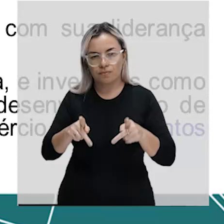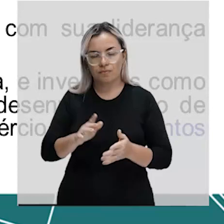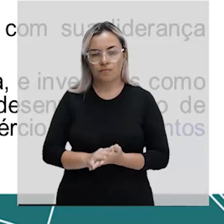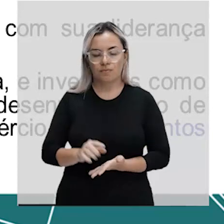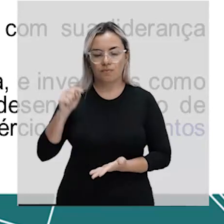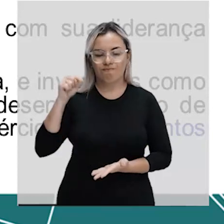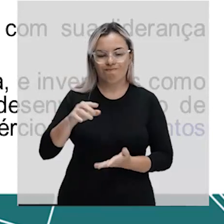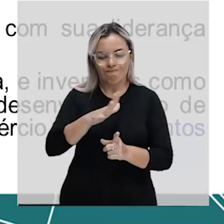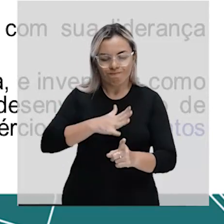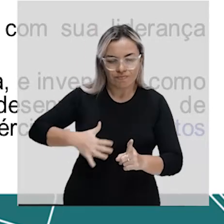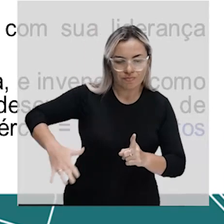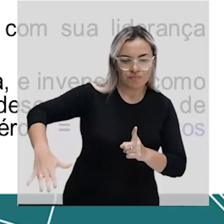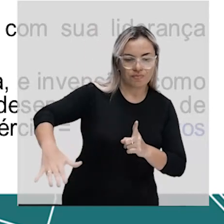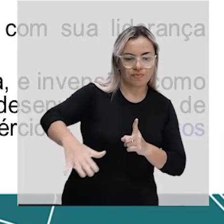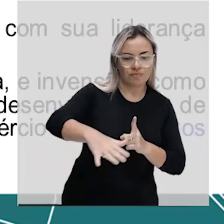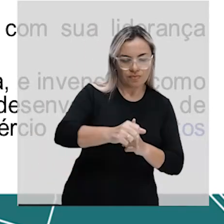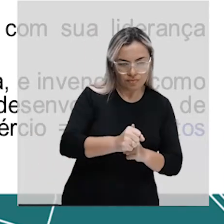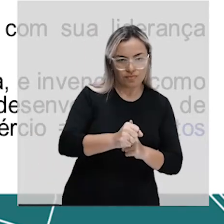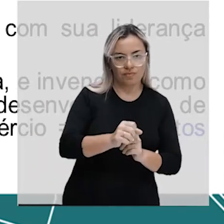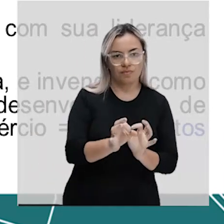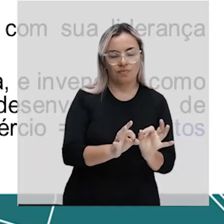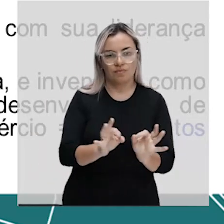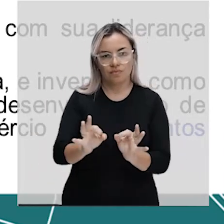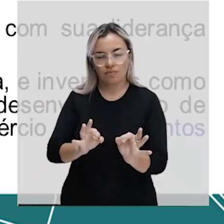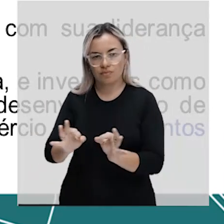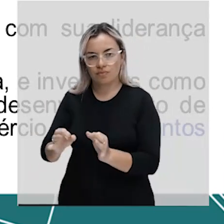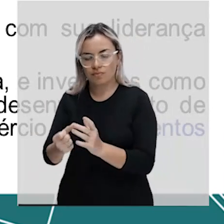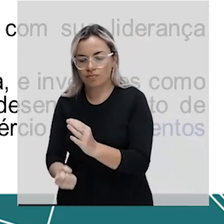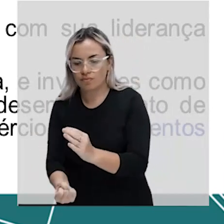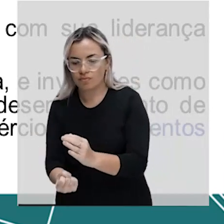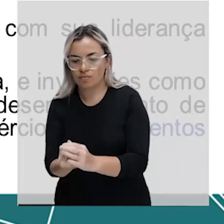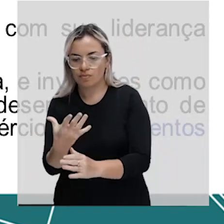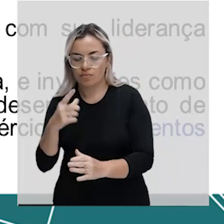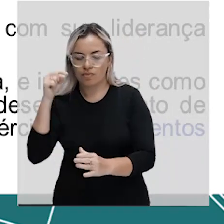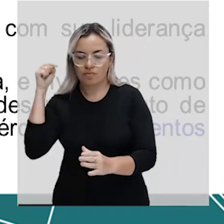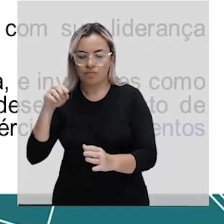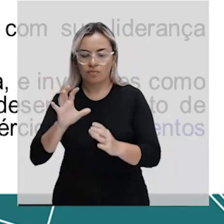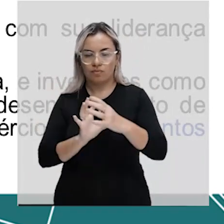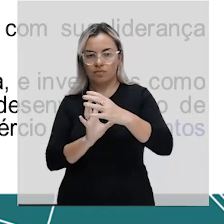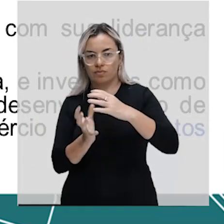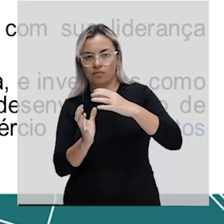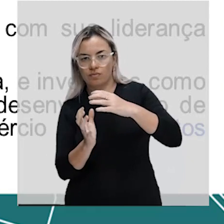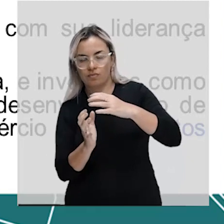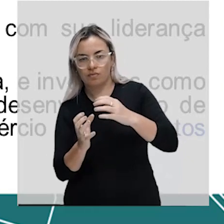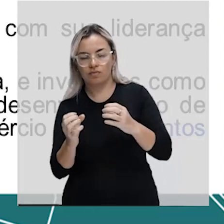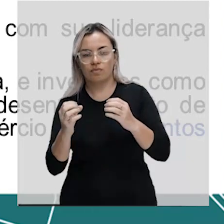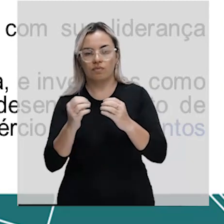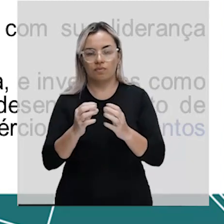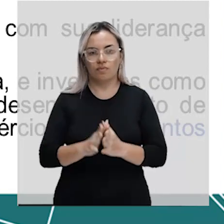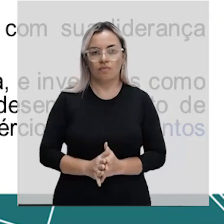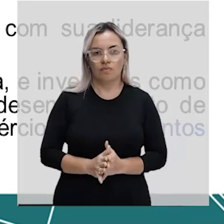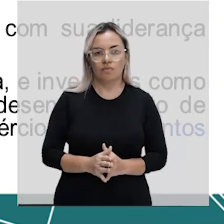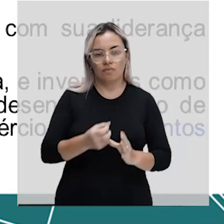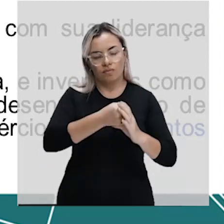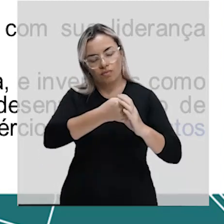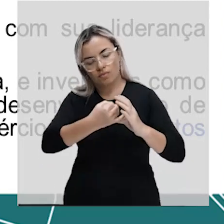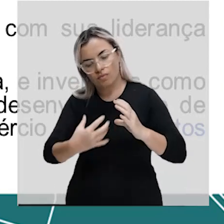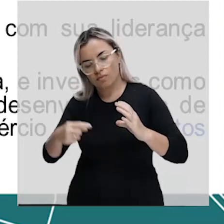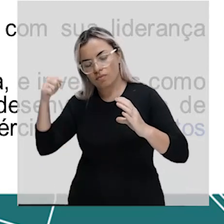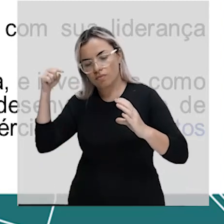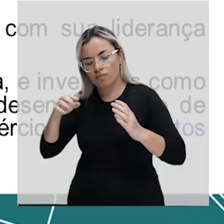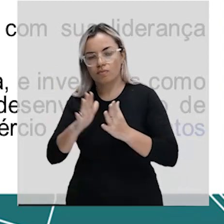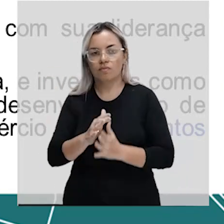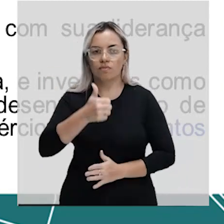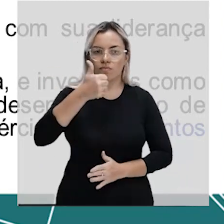são sociedades civilizadas que vão surgir ali no Oriente Próximo. Então, nós vamos caracterizar